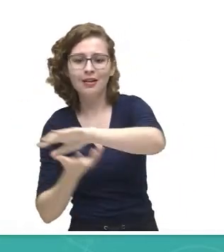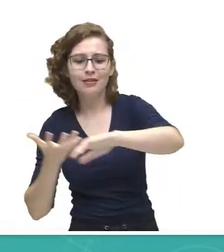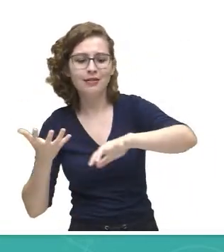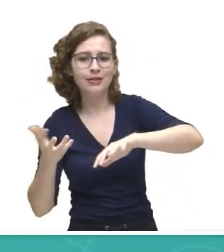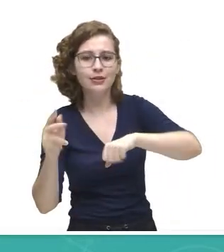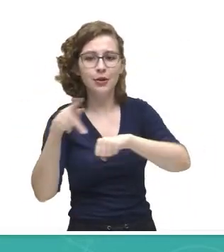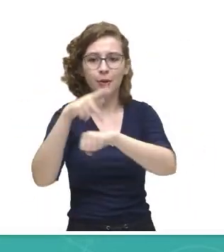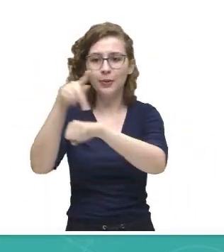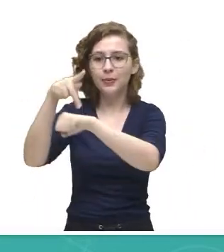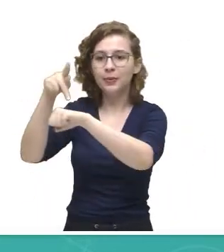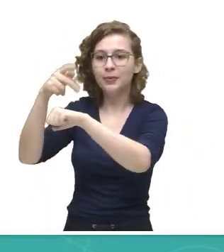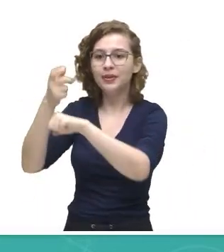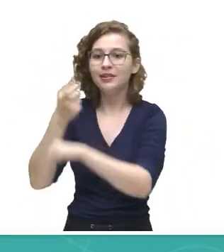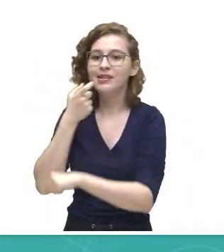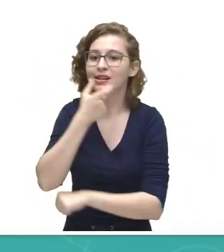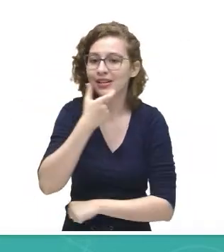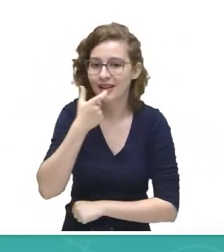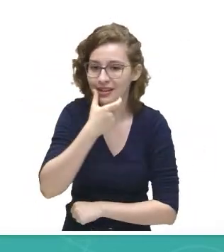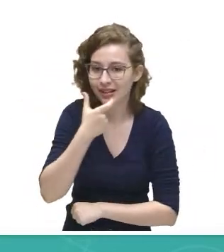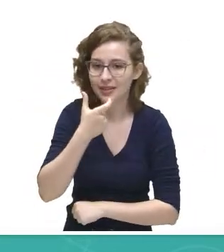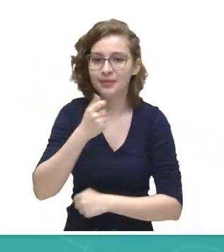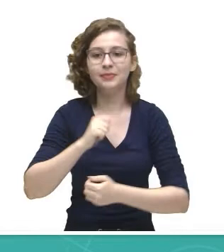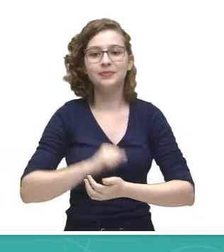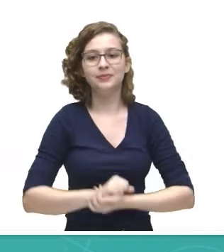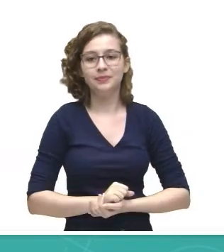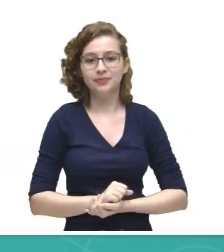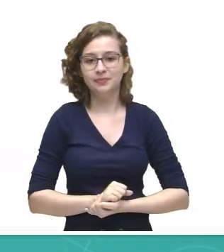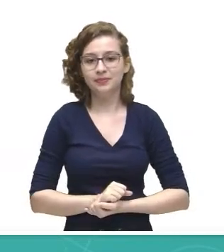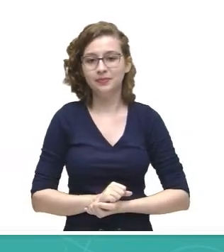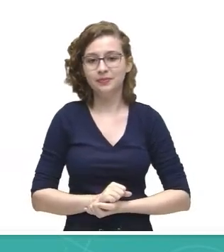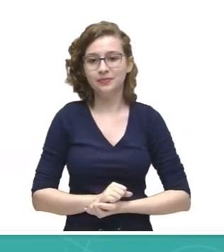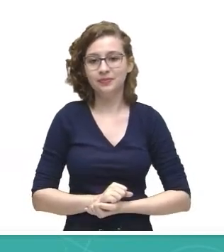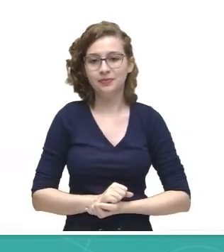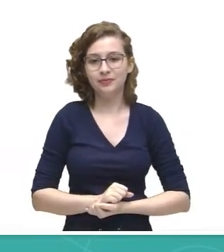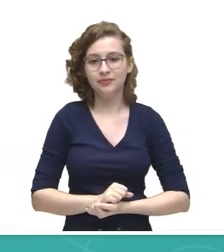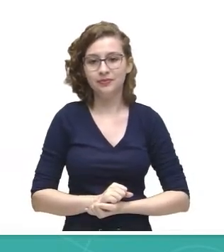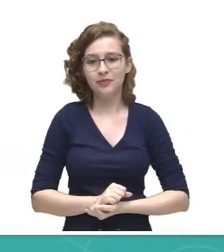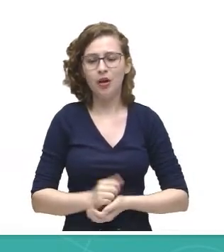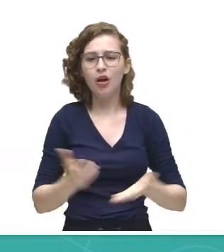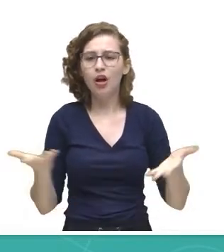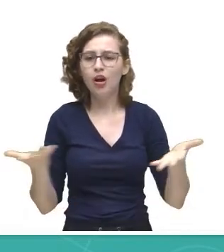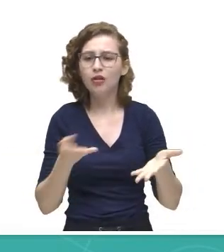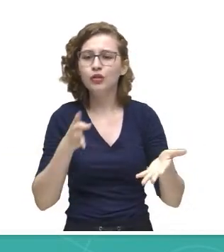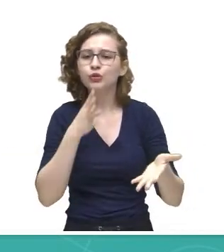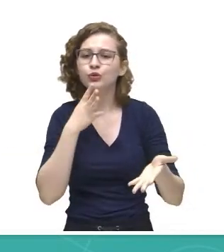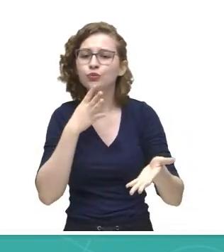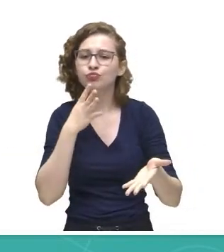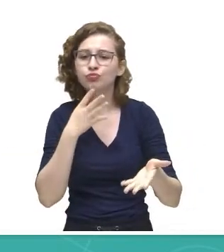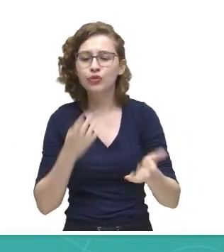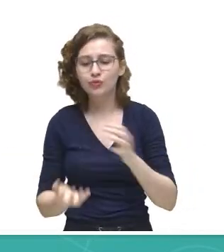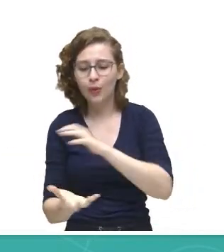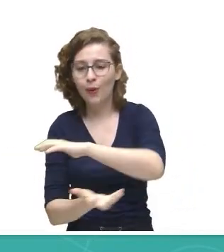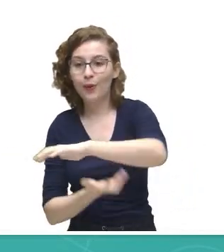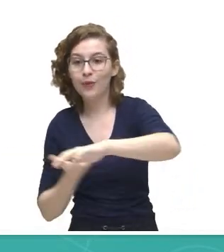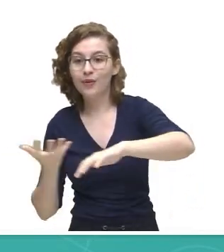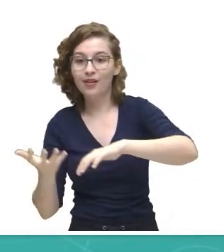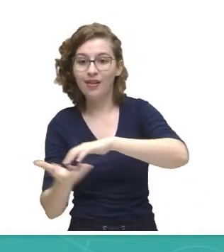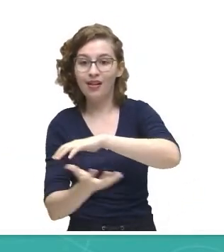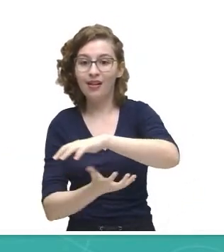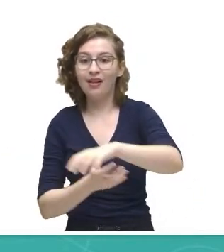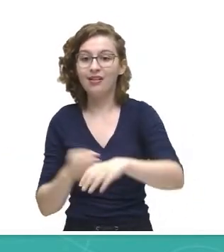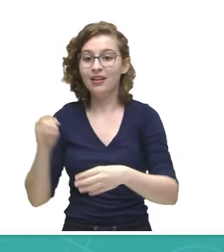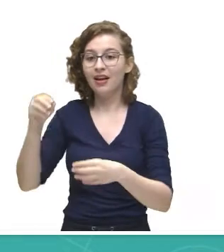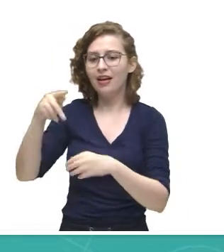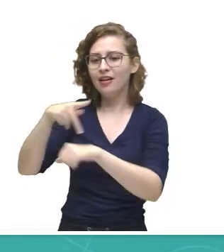Revoluções na Inglaterra. Vamos lá conhecer um pouco mais sobre as revoluções na Inglaterra. E